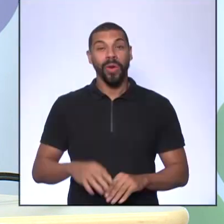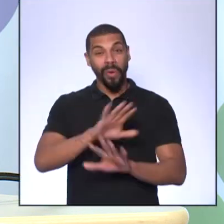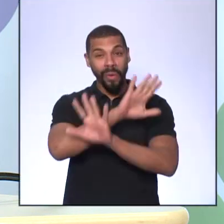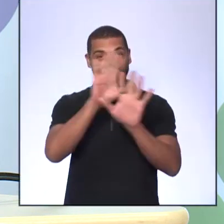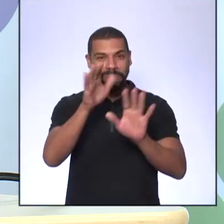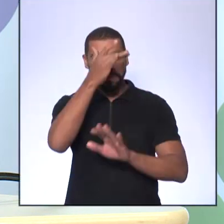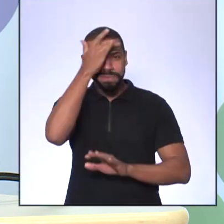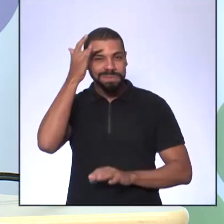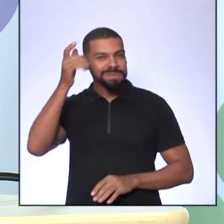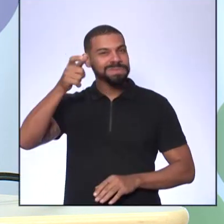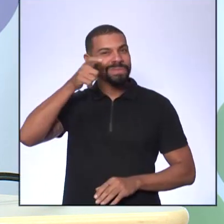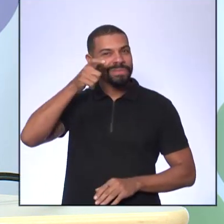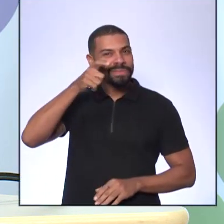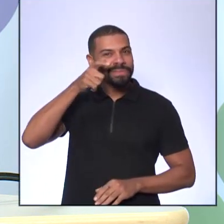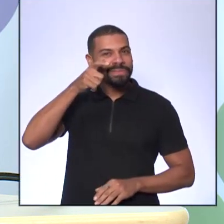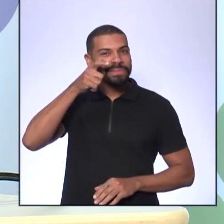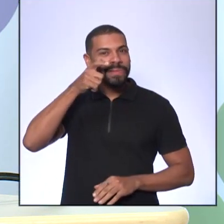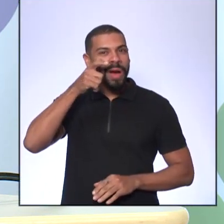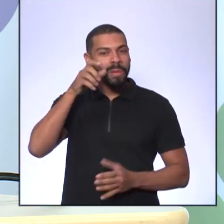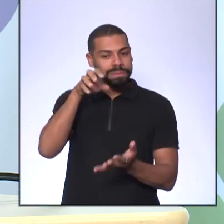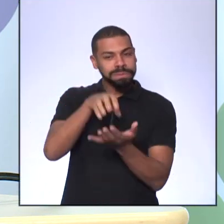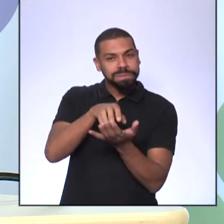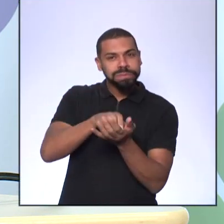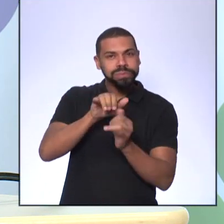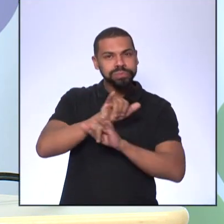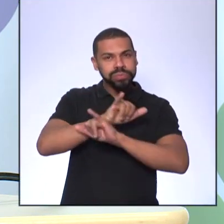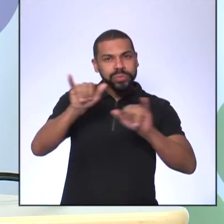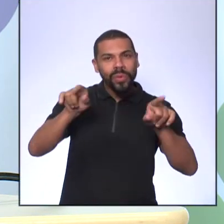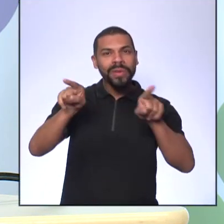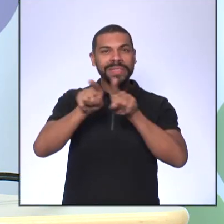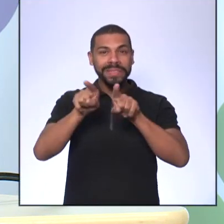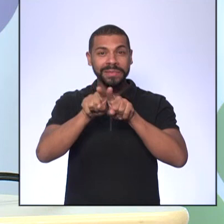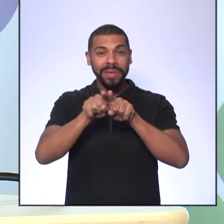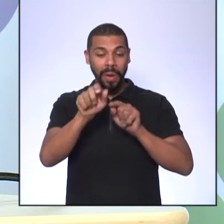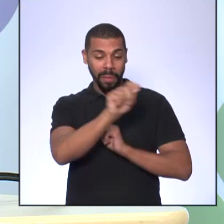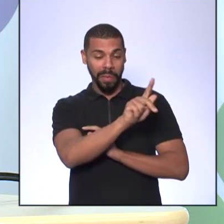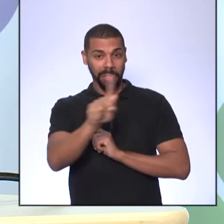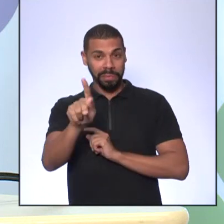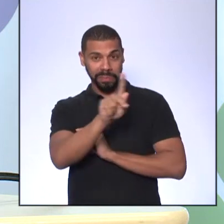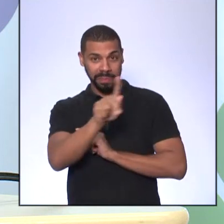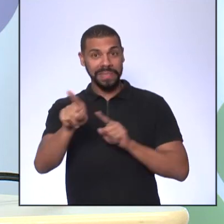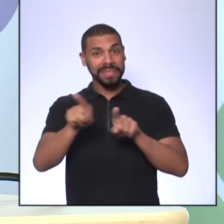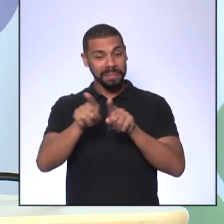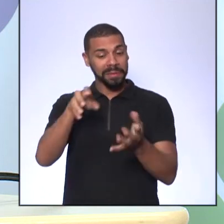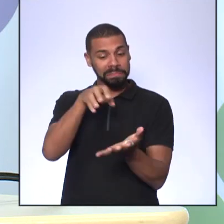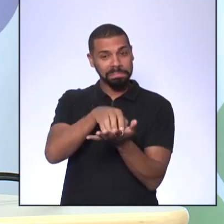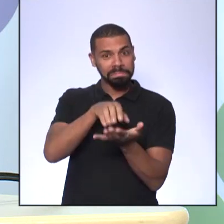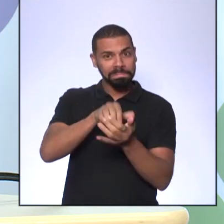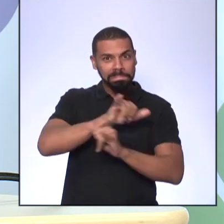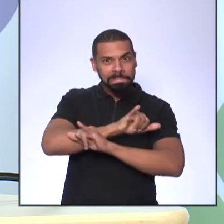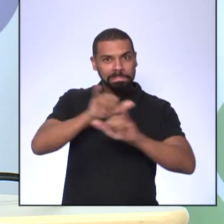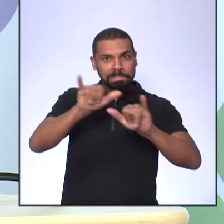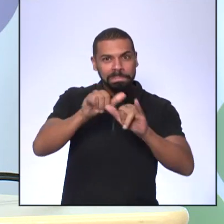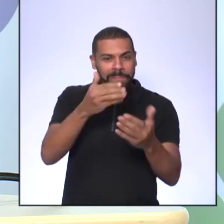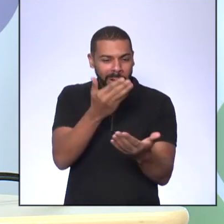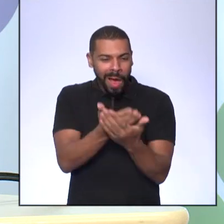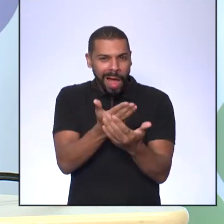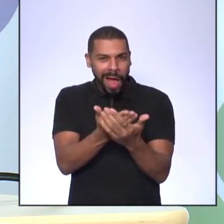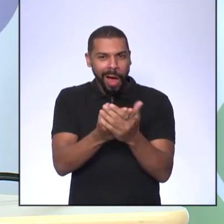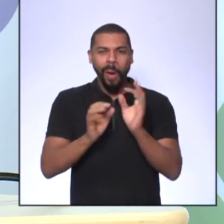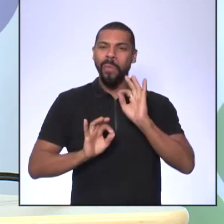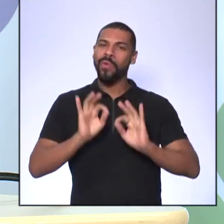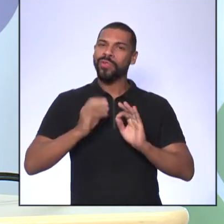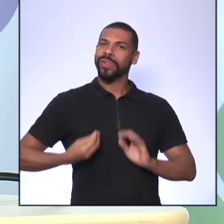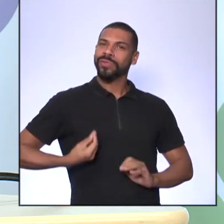Olá a todos que nos assistem pelo canal 2.3 da TV Cultura e pelo aplicativo do Centro de Mídias. Essa é mais uma aula de projeto de